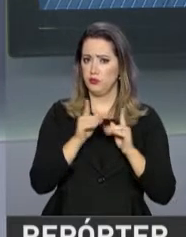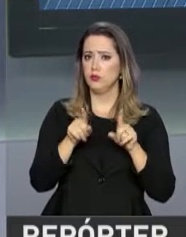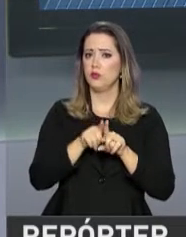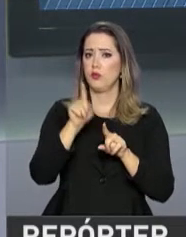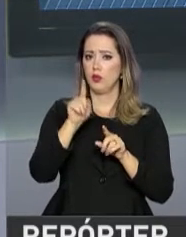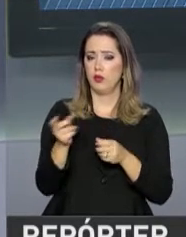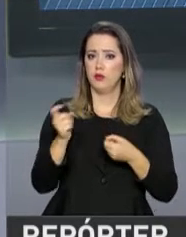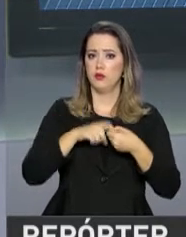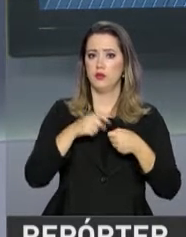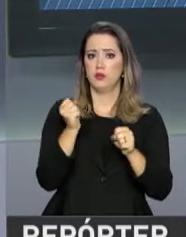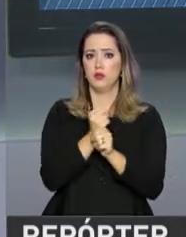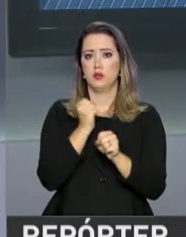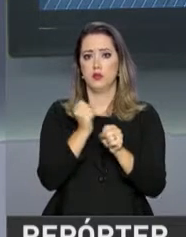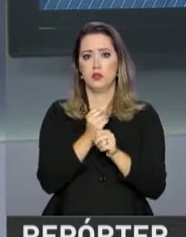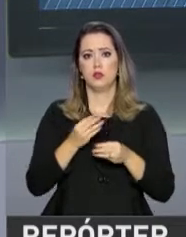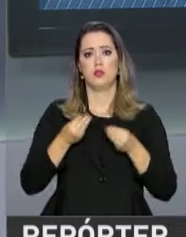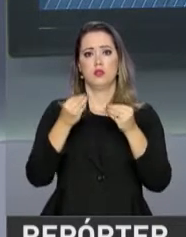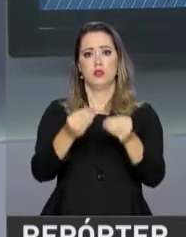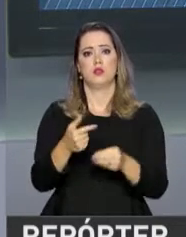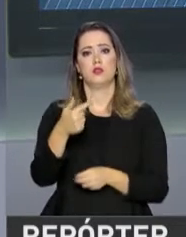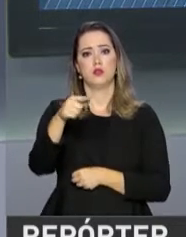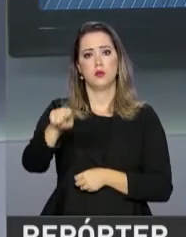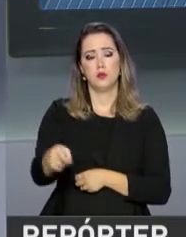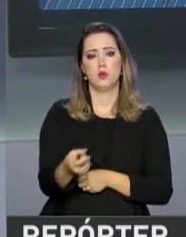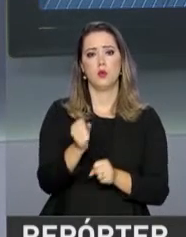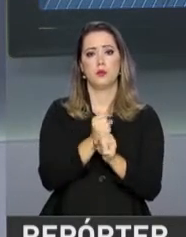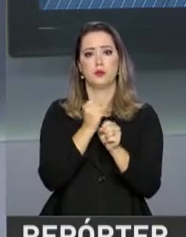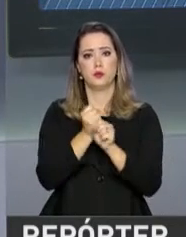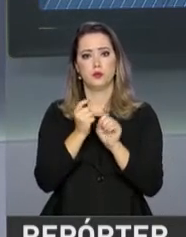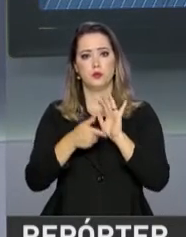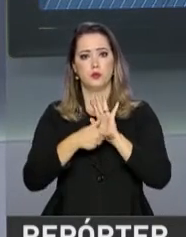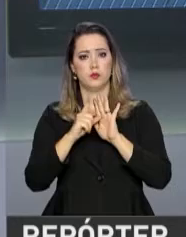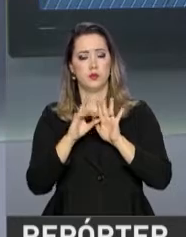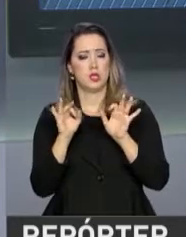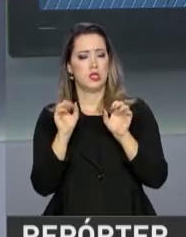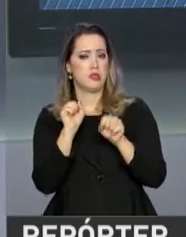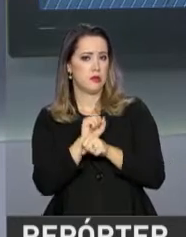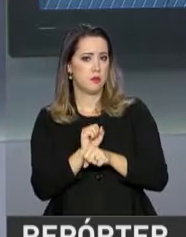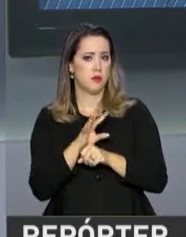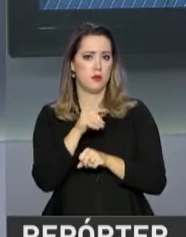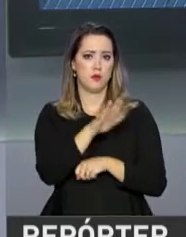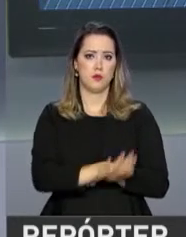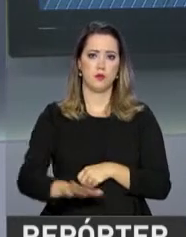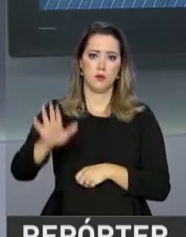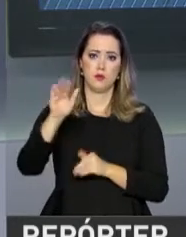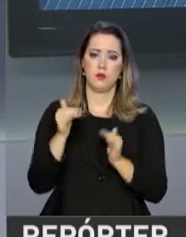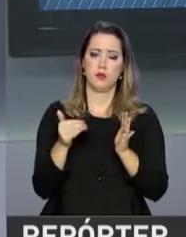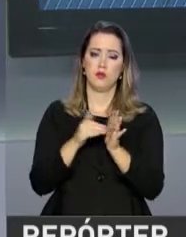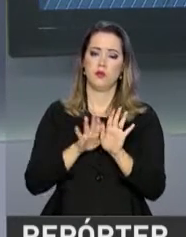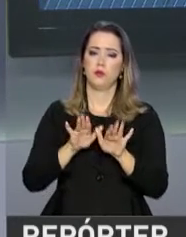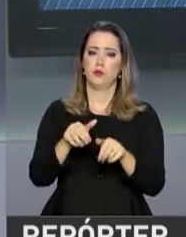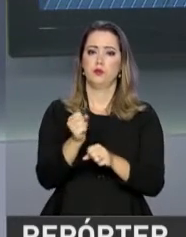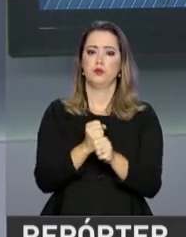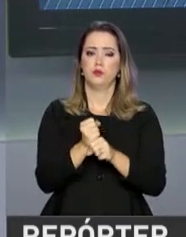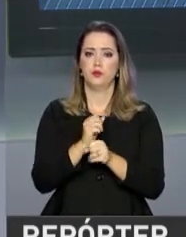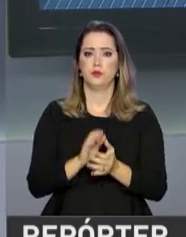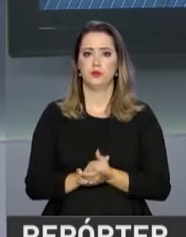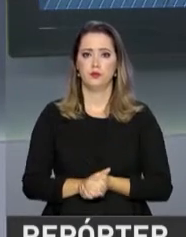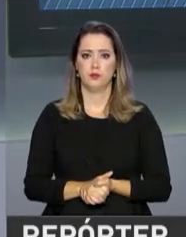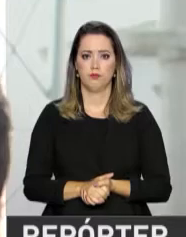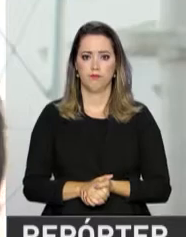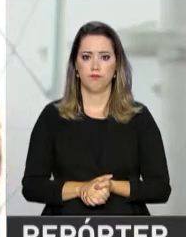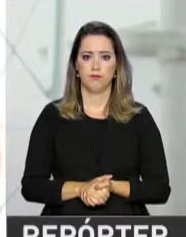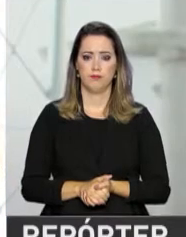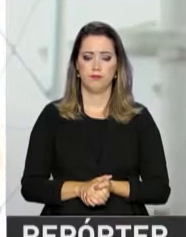governo retomou e vai entregar mais de sete mil obras que estavam inacabadas em todo o país até o final deste ano